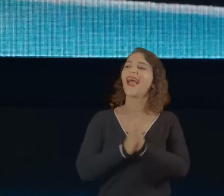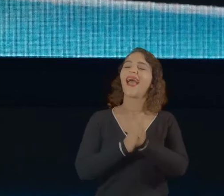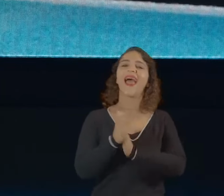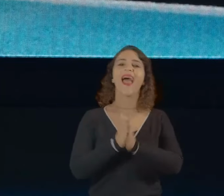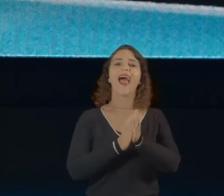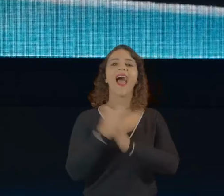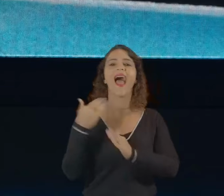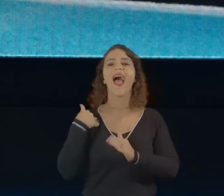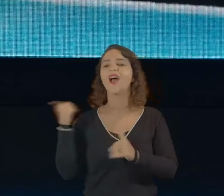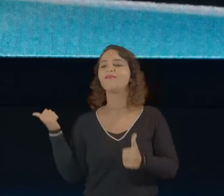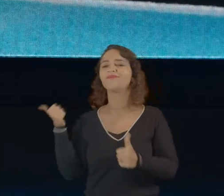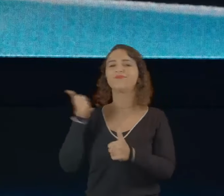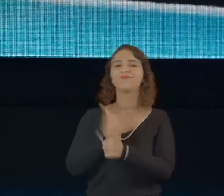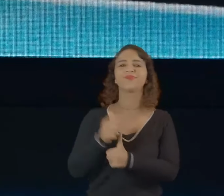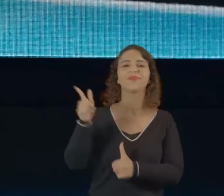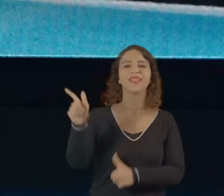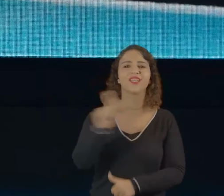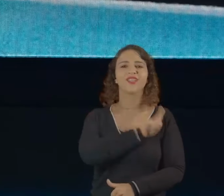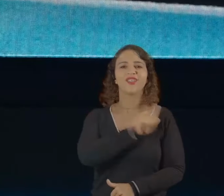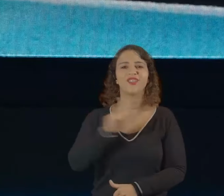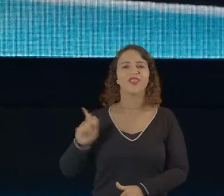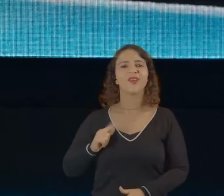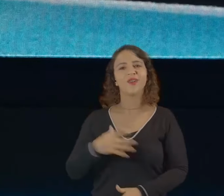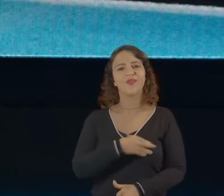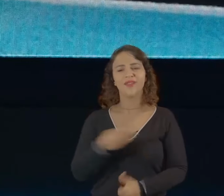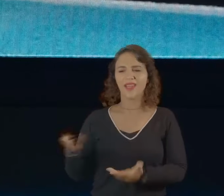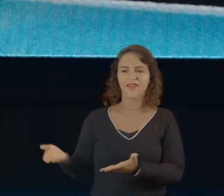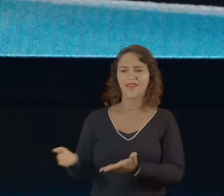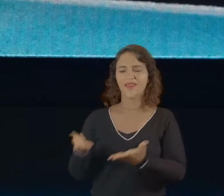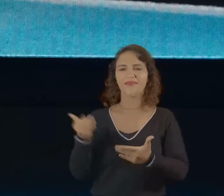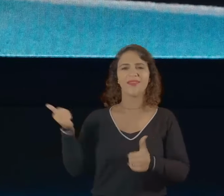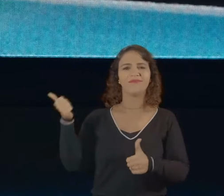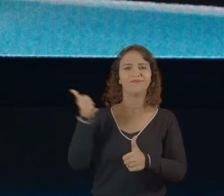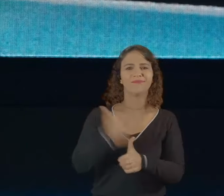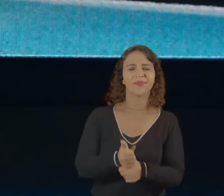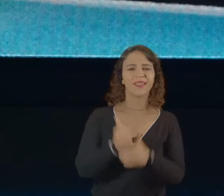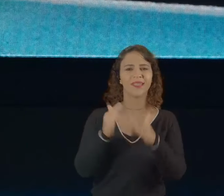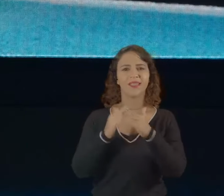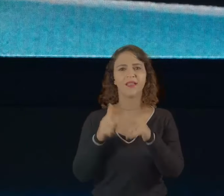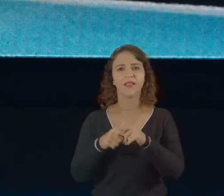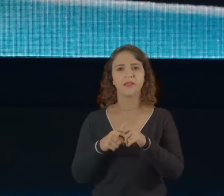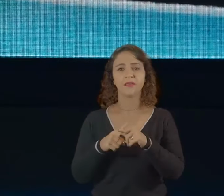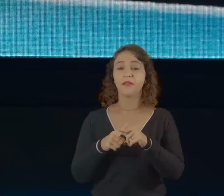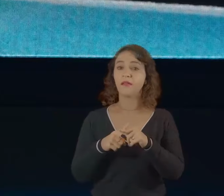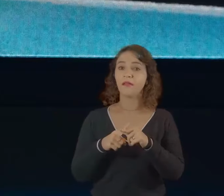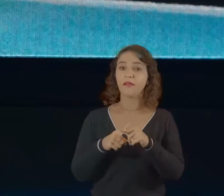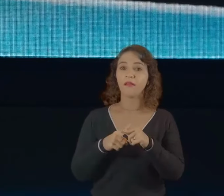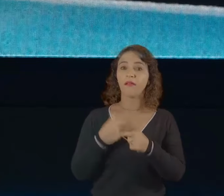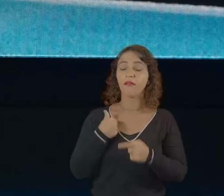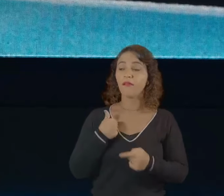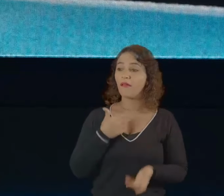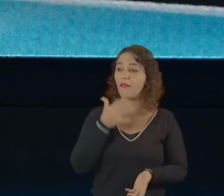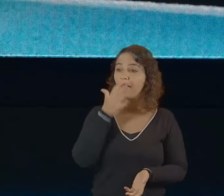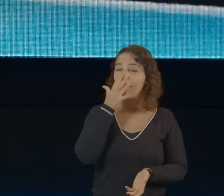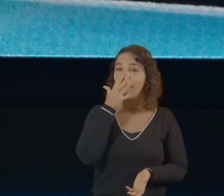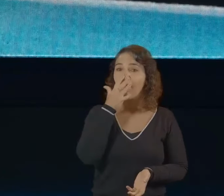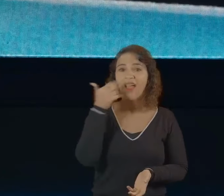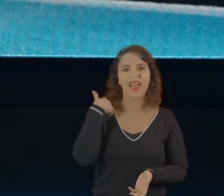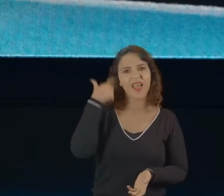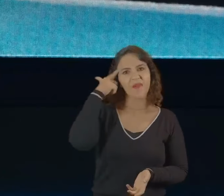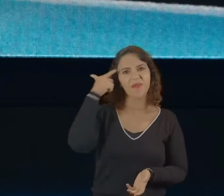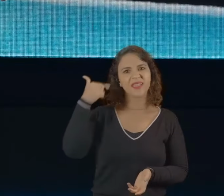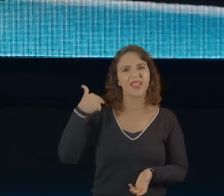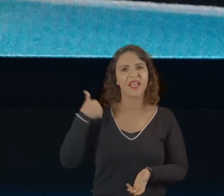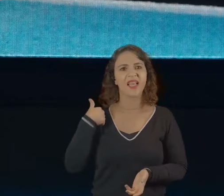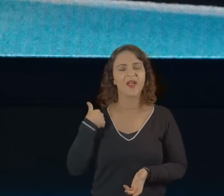passar para o meu genro, para minha filha, a condição da igreja. E quando aparentemente eu não podia mais